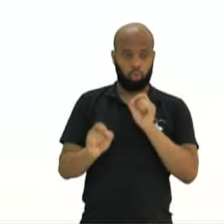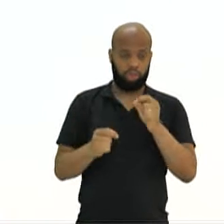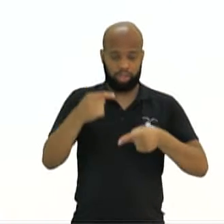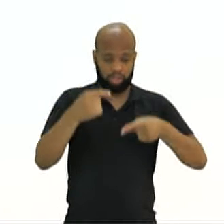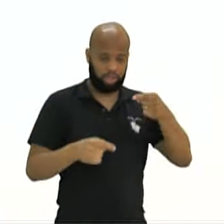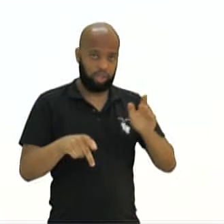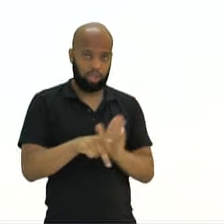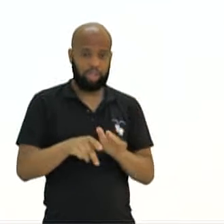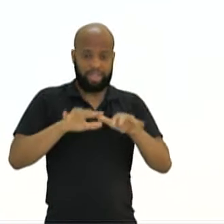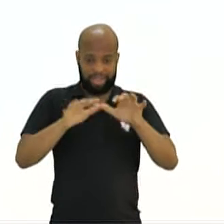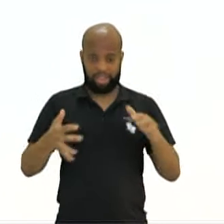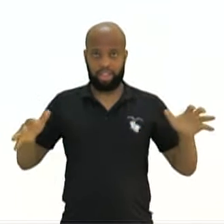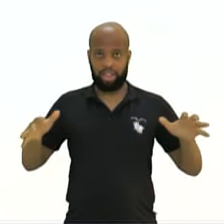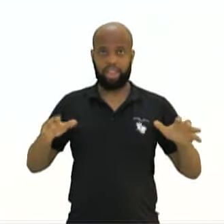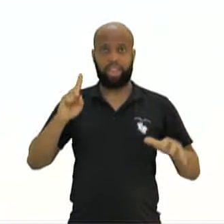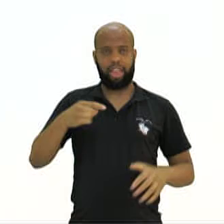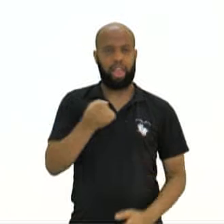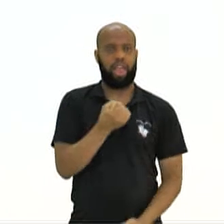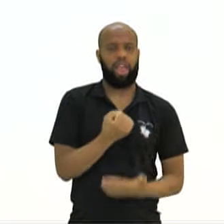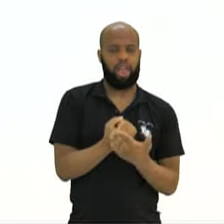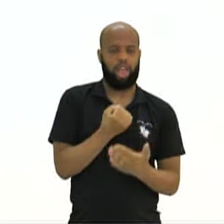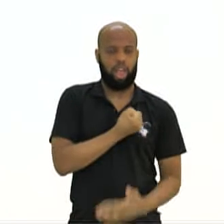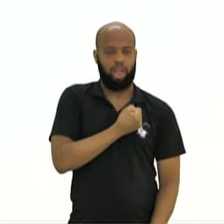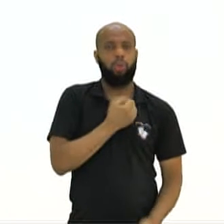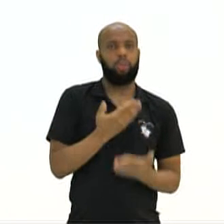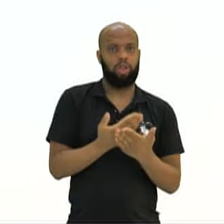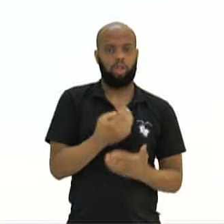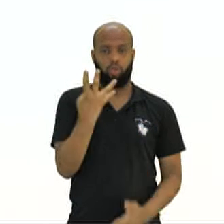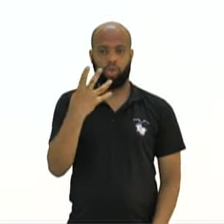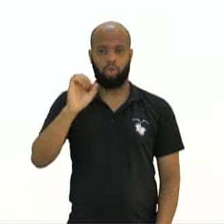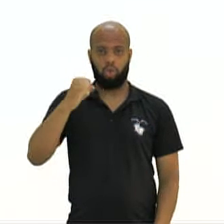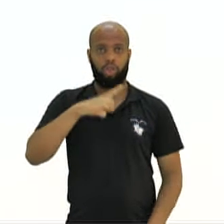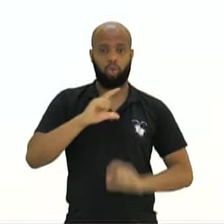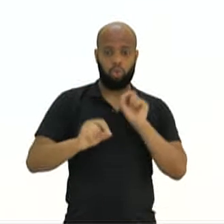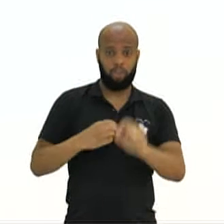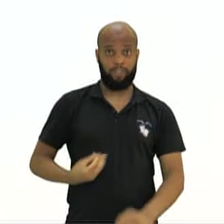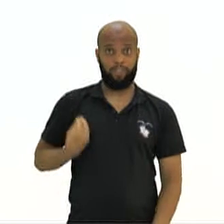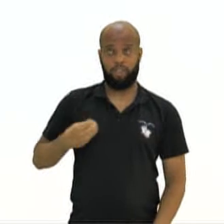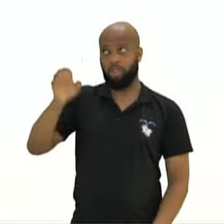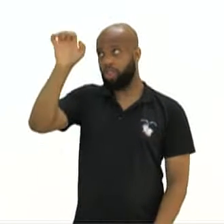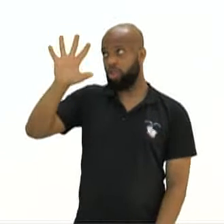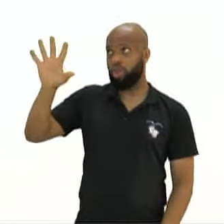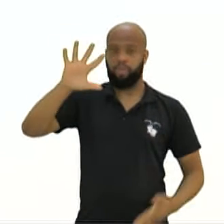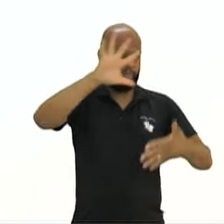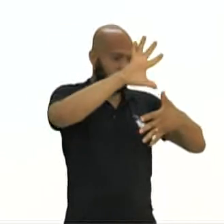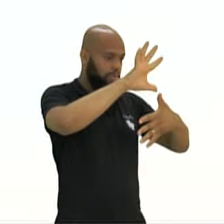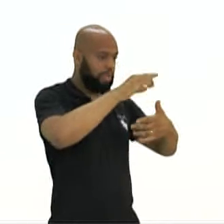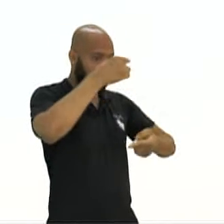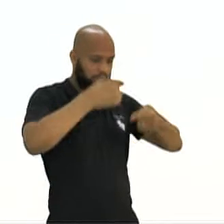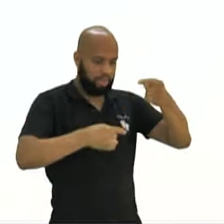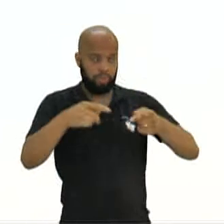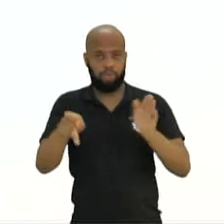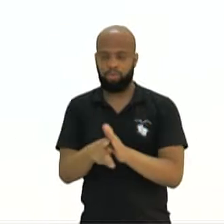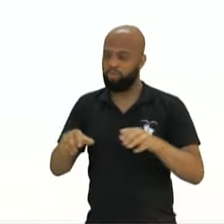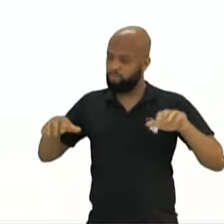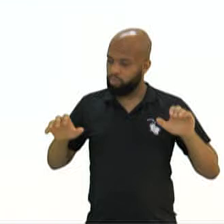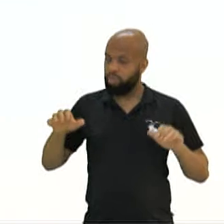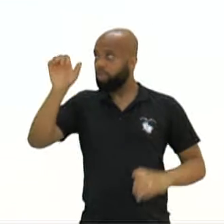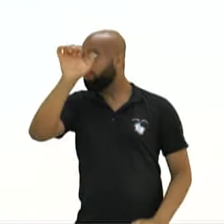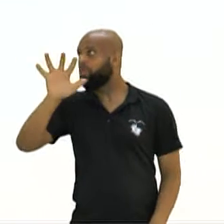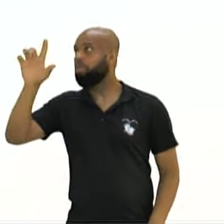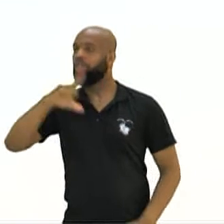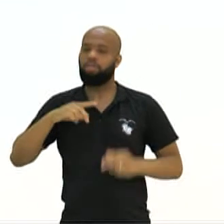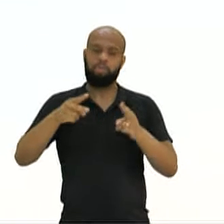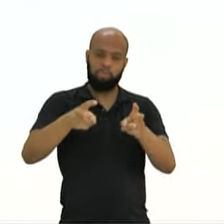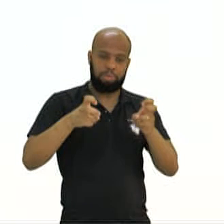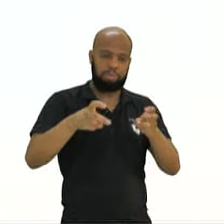mundo atlântico pelos europeus na aula 48. A presença dos europeus no continente americano, a disputa entre as monarquias europeias para a